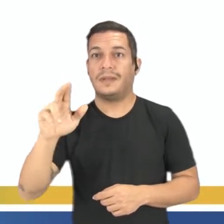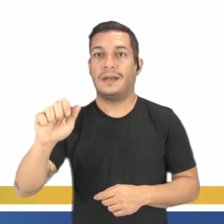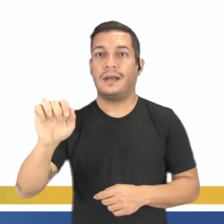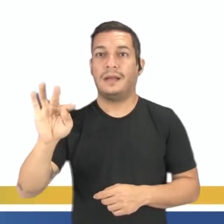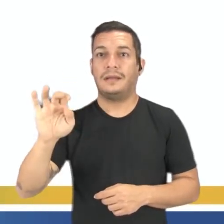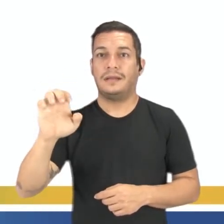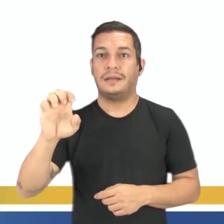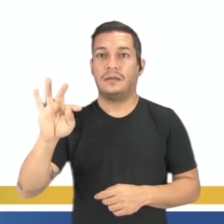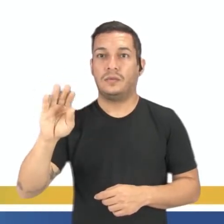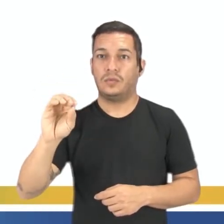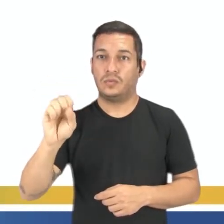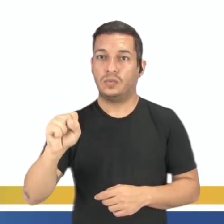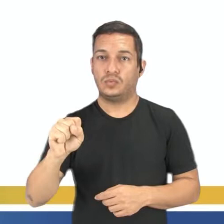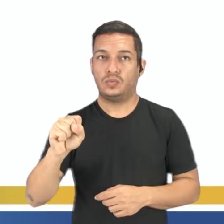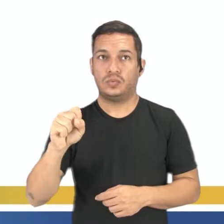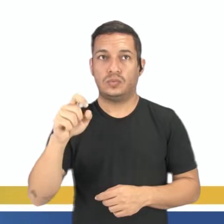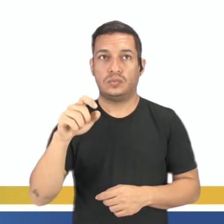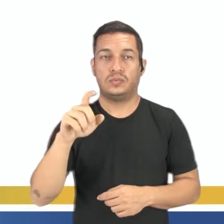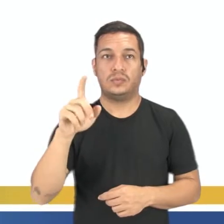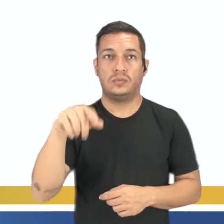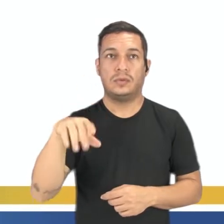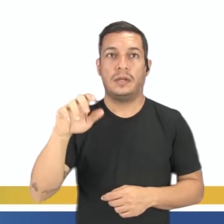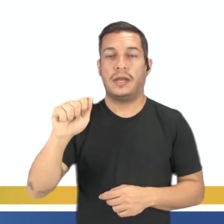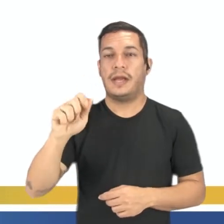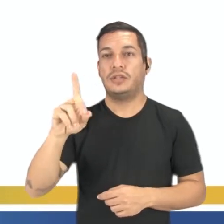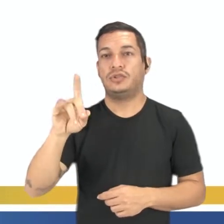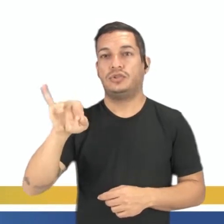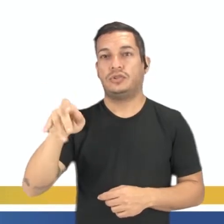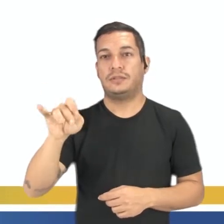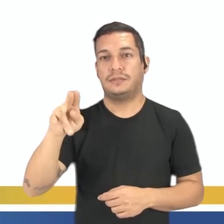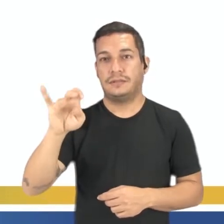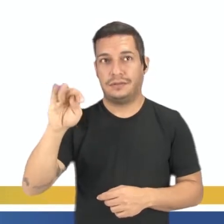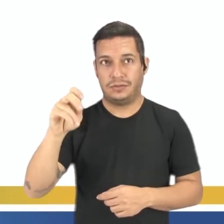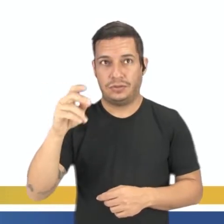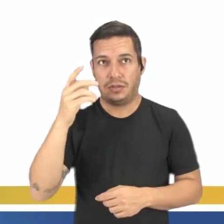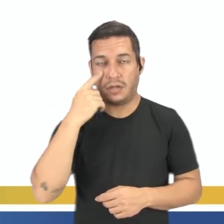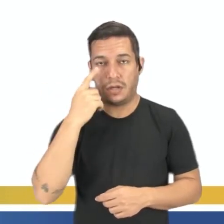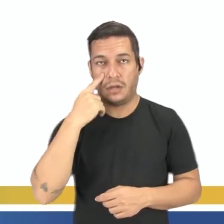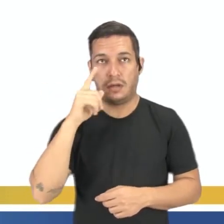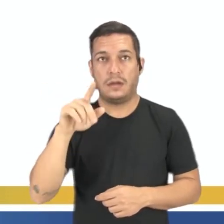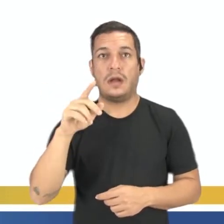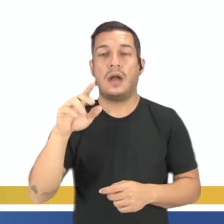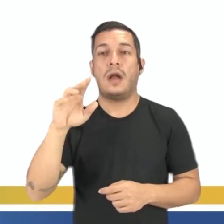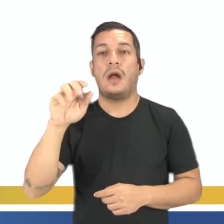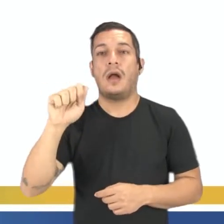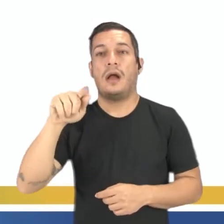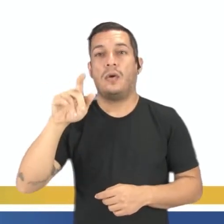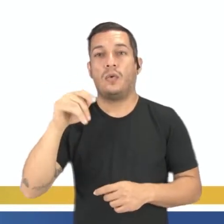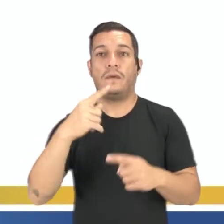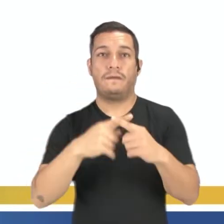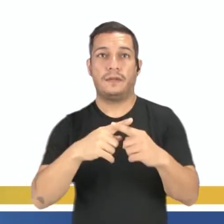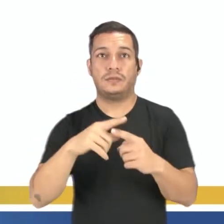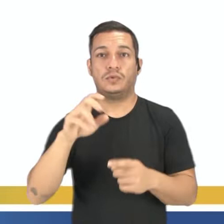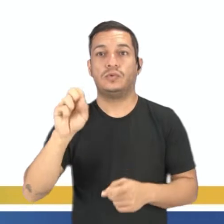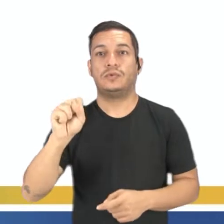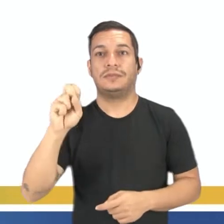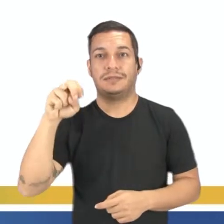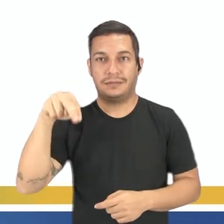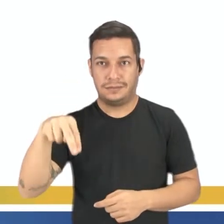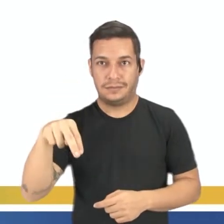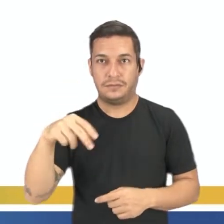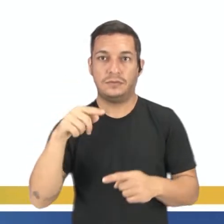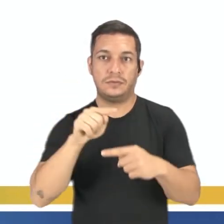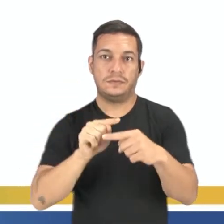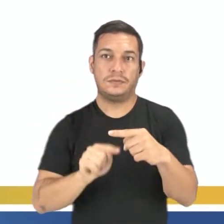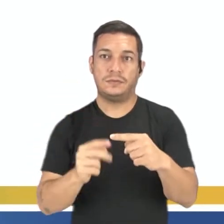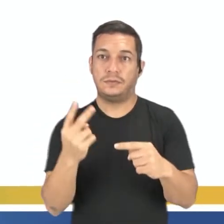o produto dos dois lados adjacentes a esse ângulo, vezes o seno desse ângulo dividido por